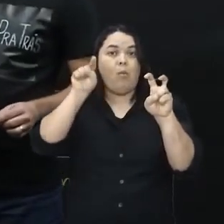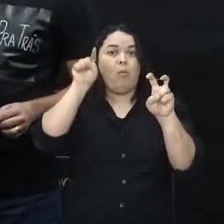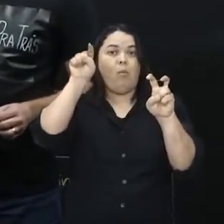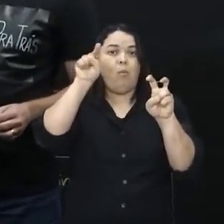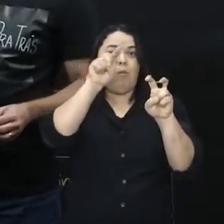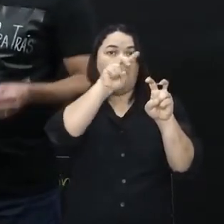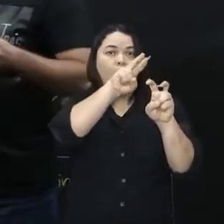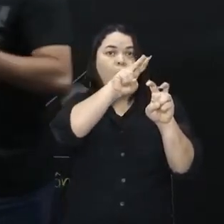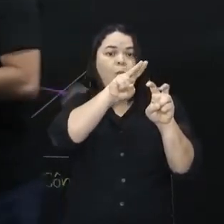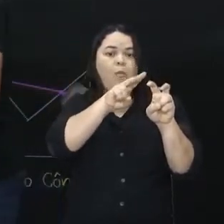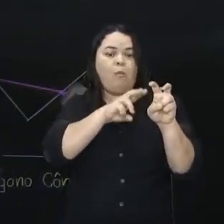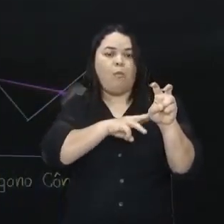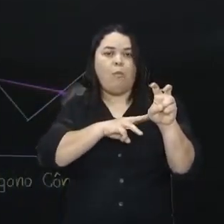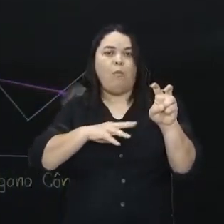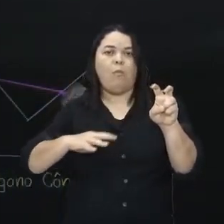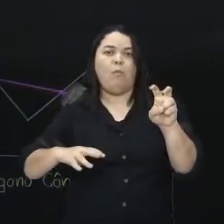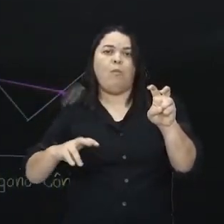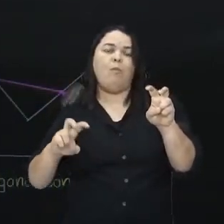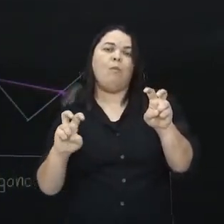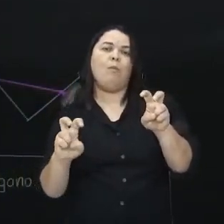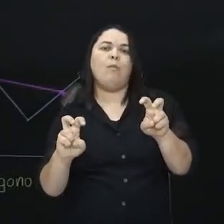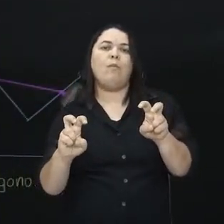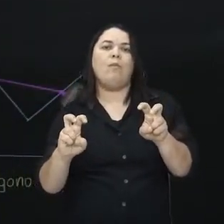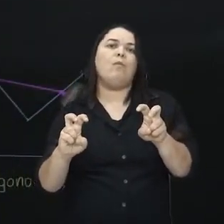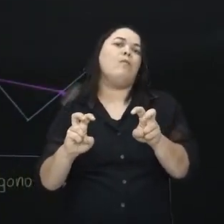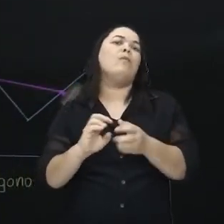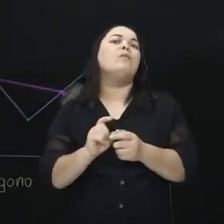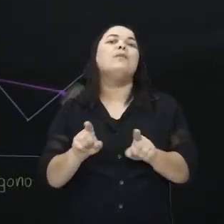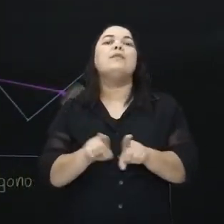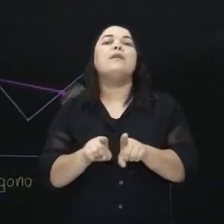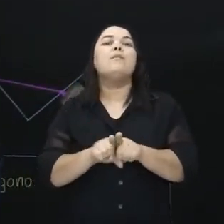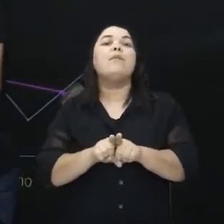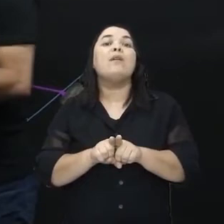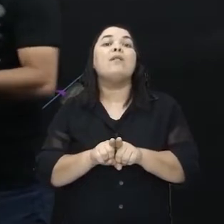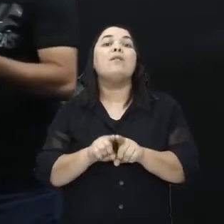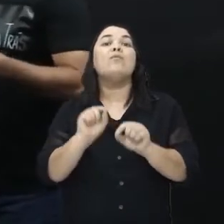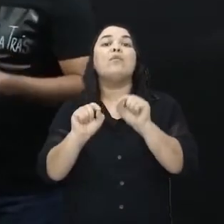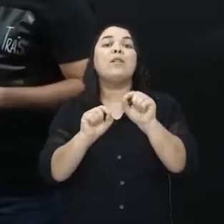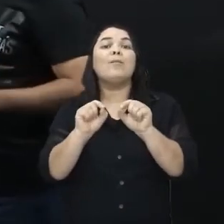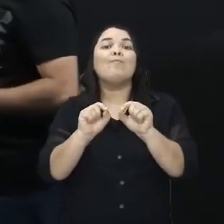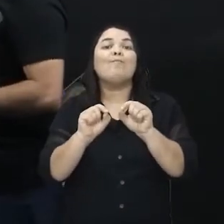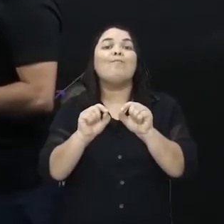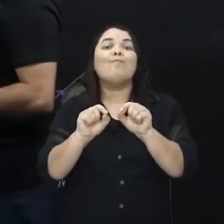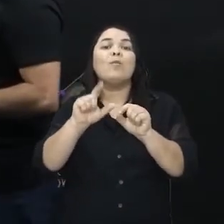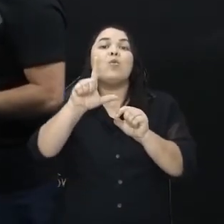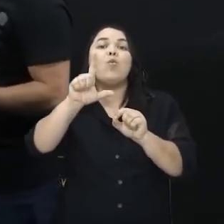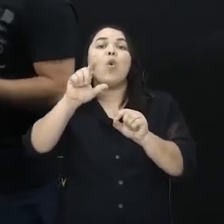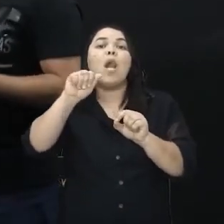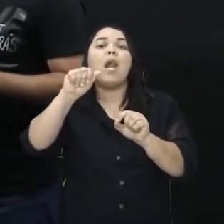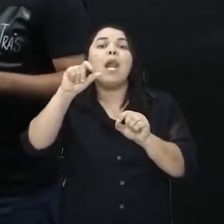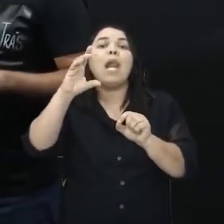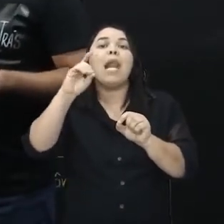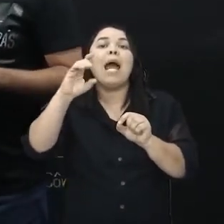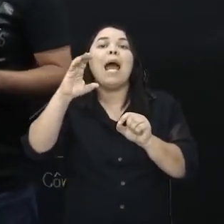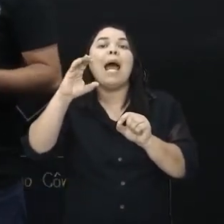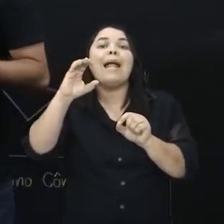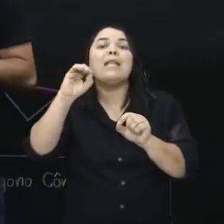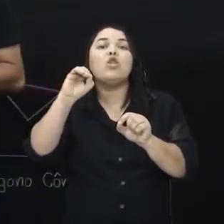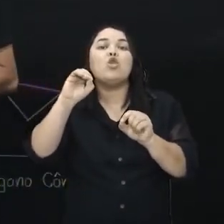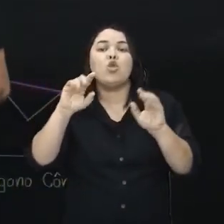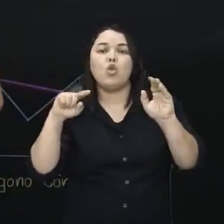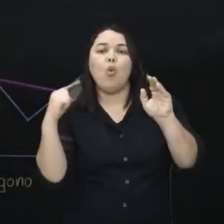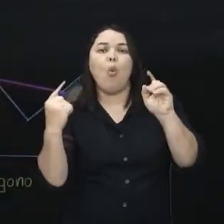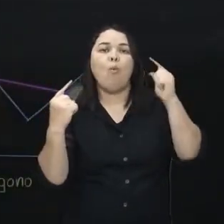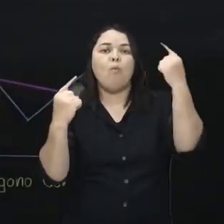são 5 pontinhas. Automaticamente, essa quantidade de 5 vértices coincide também com a quantidade